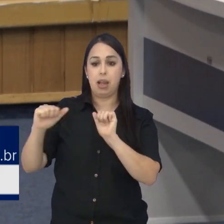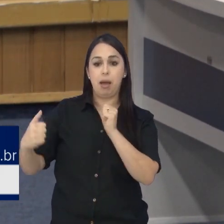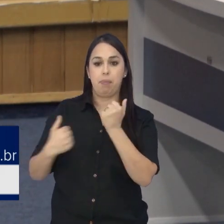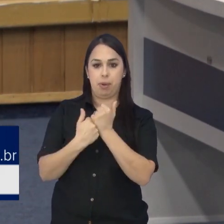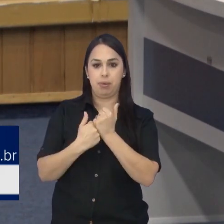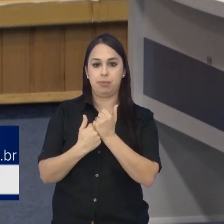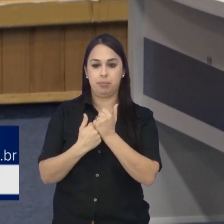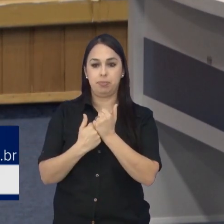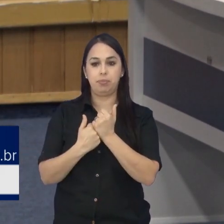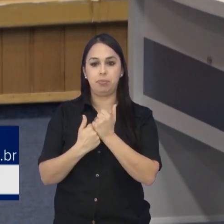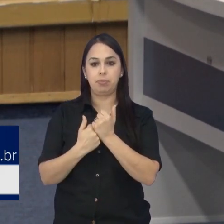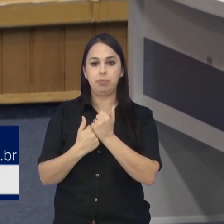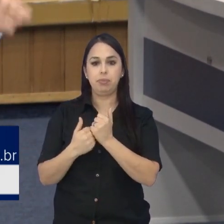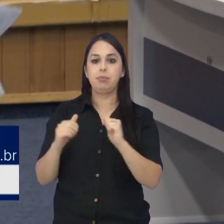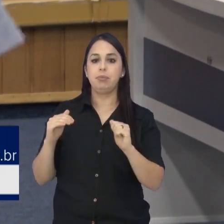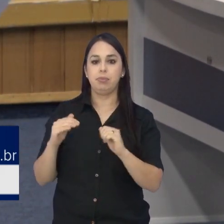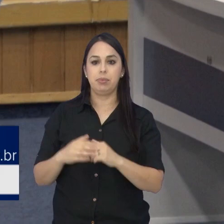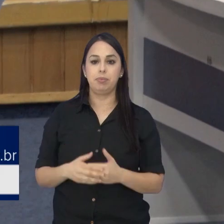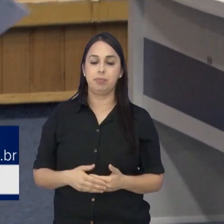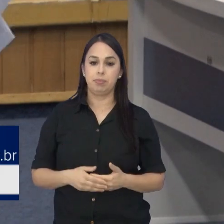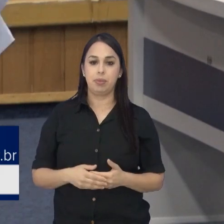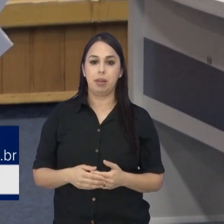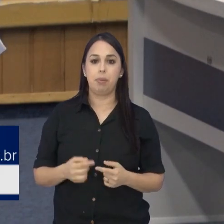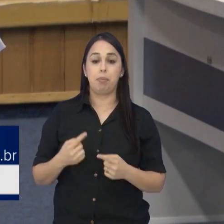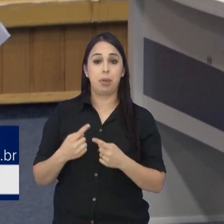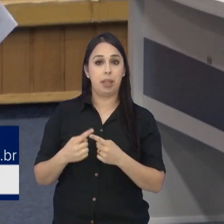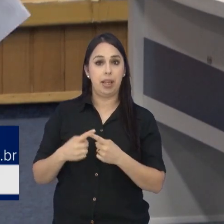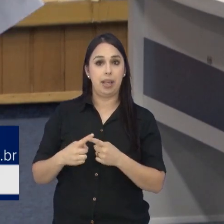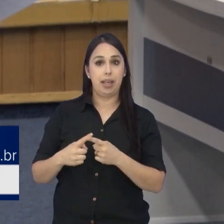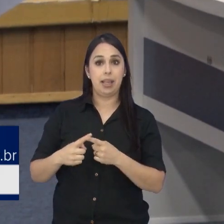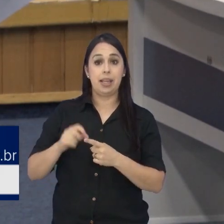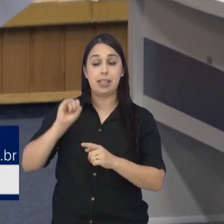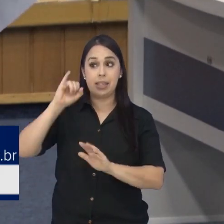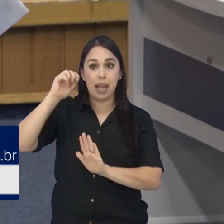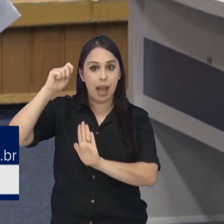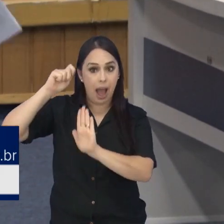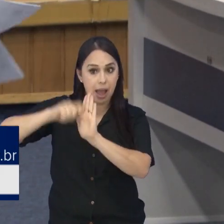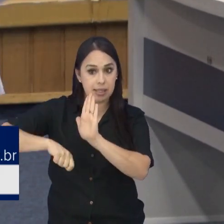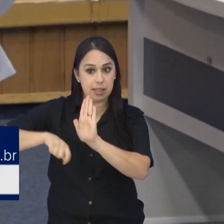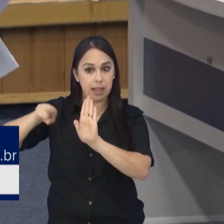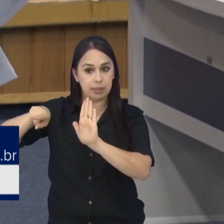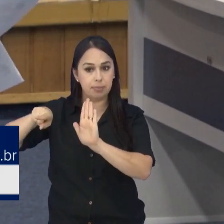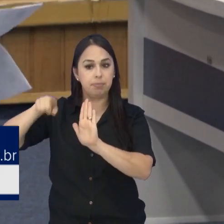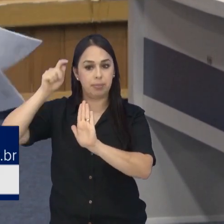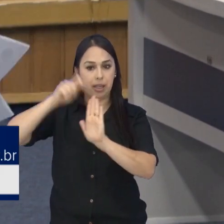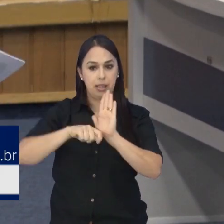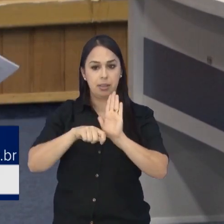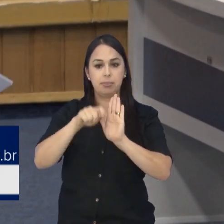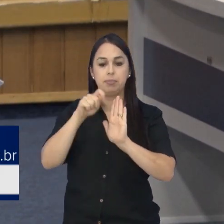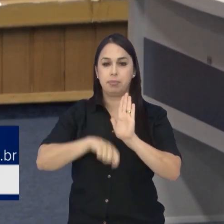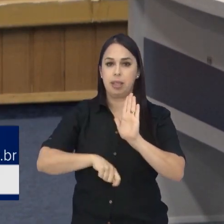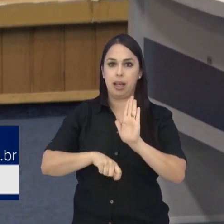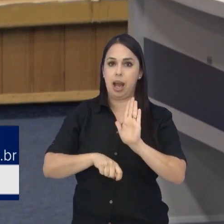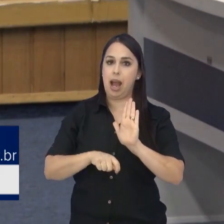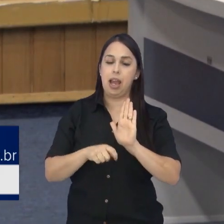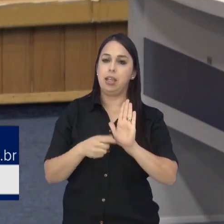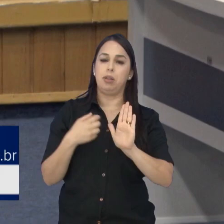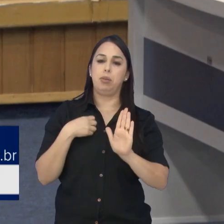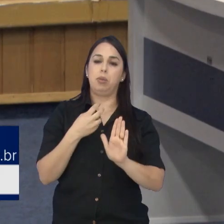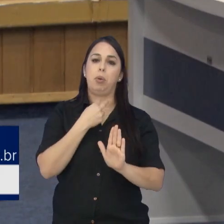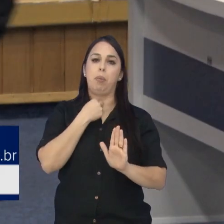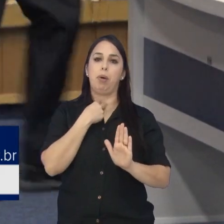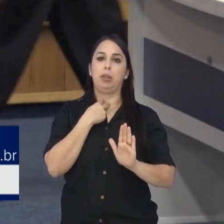ele deu o parecer favorável, porque se o vereador José Cláudio tivesse assinado a emenda, ele não daria